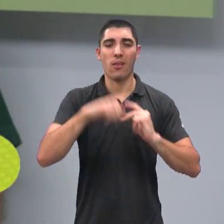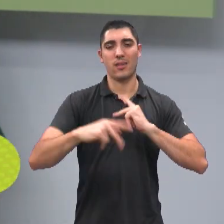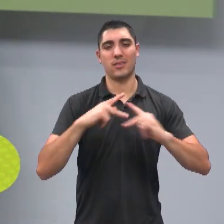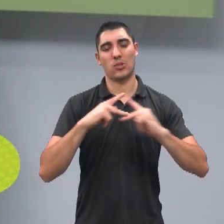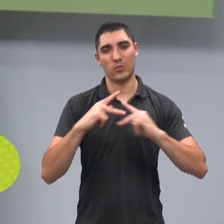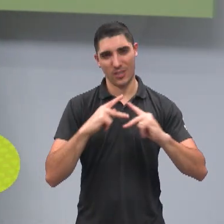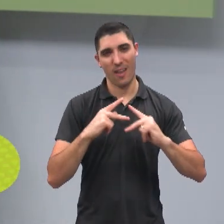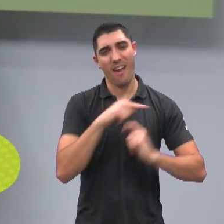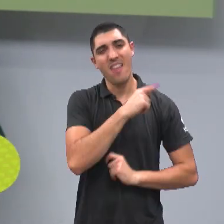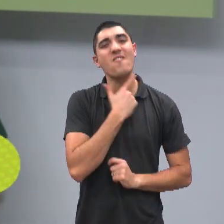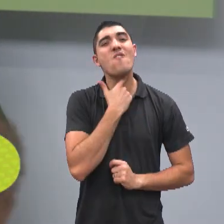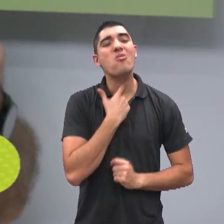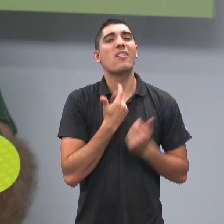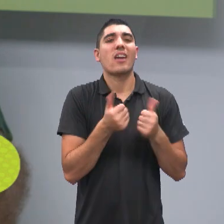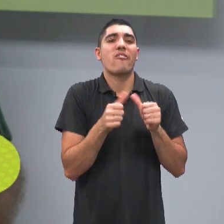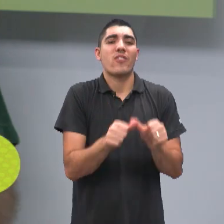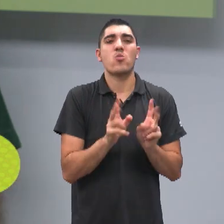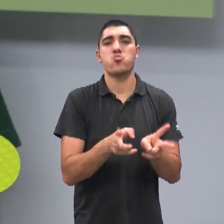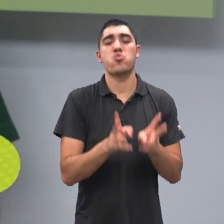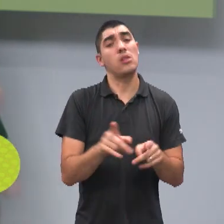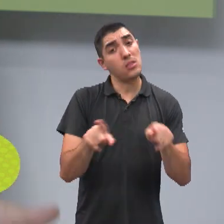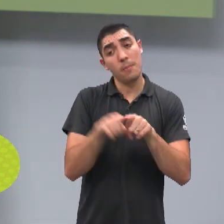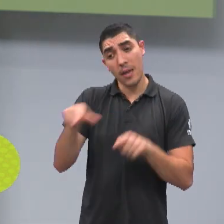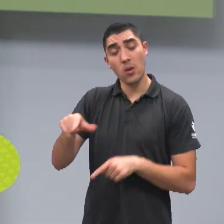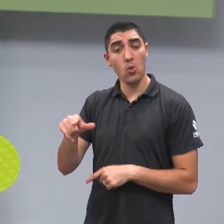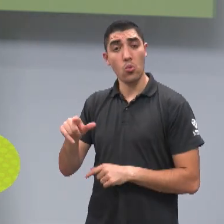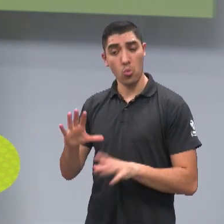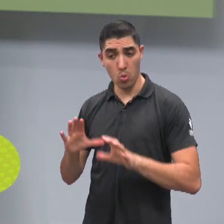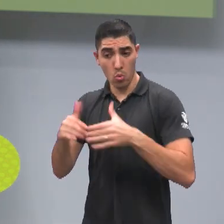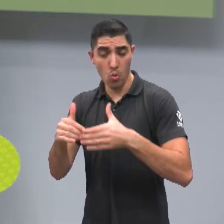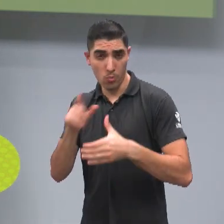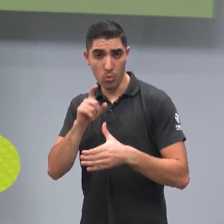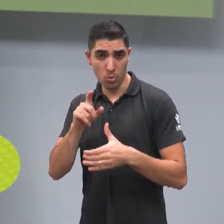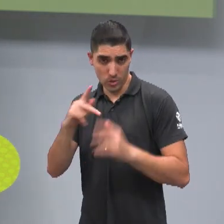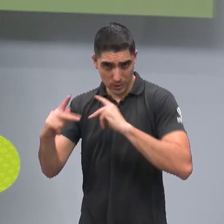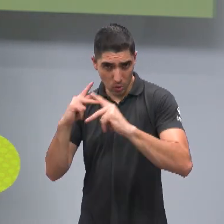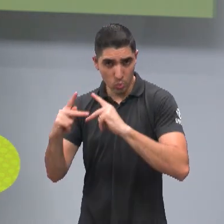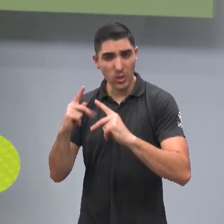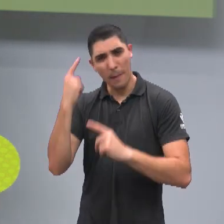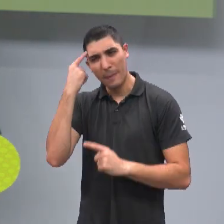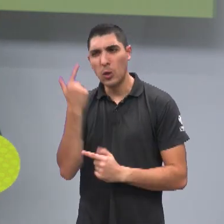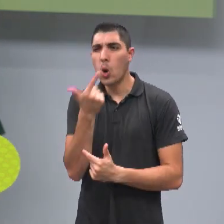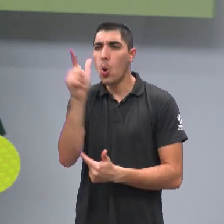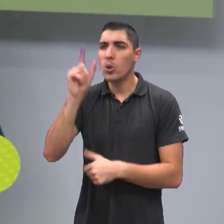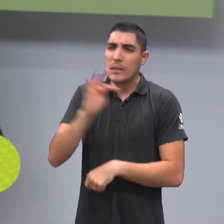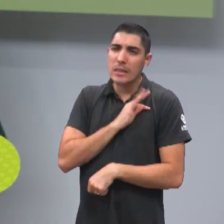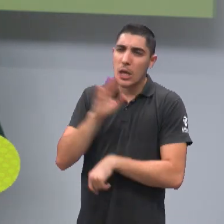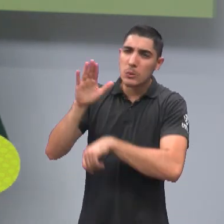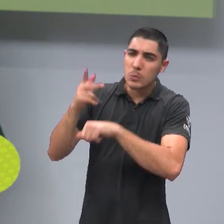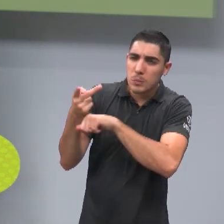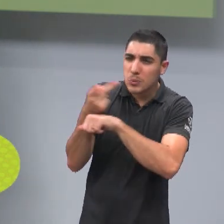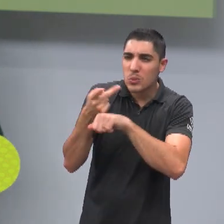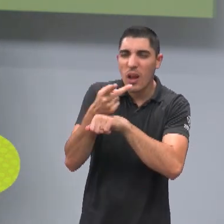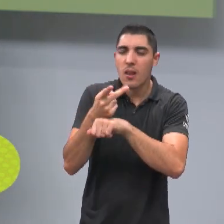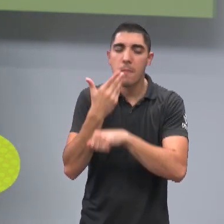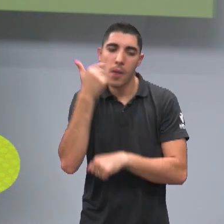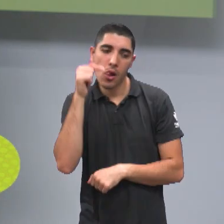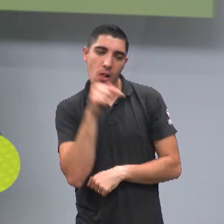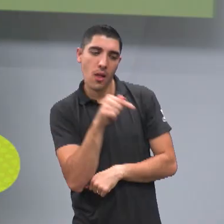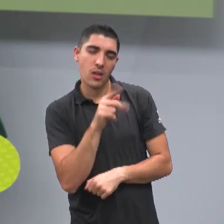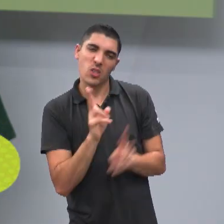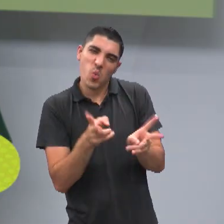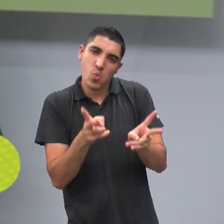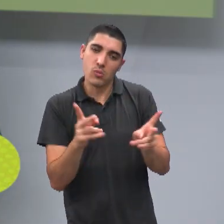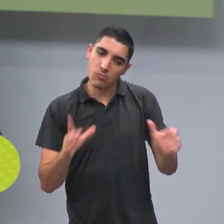não procurar outra pessoa que pode ser uma dúvida, sendo que o Regis é uma certeza, o Regis tendo um bom time na mão,